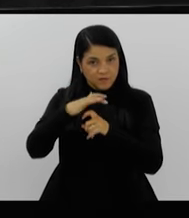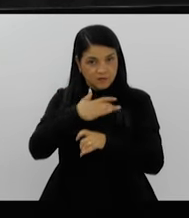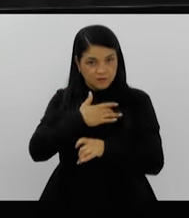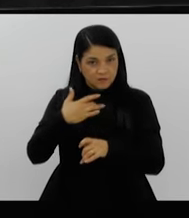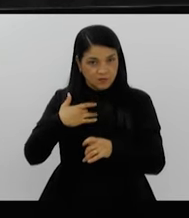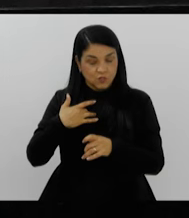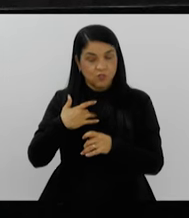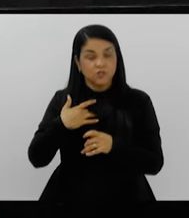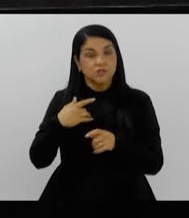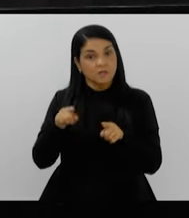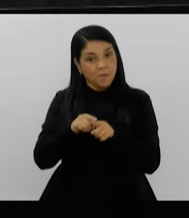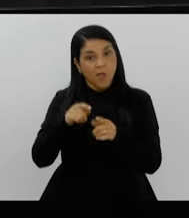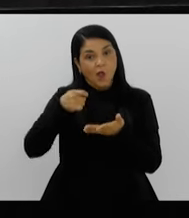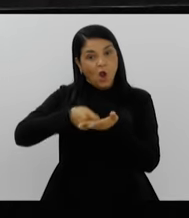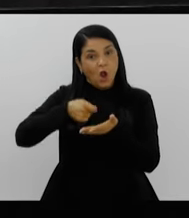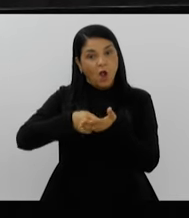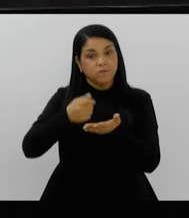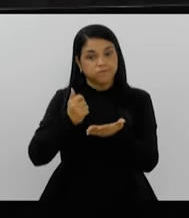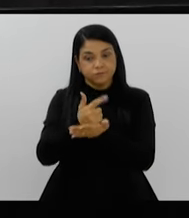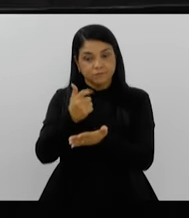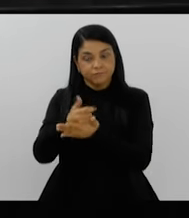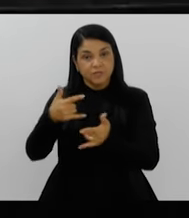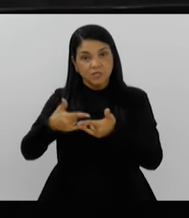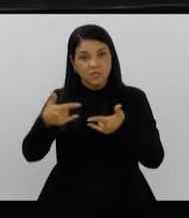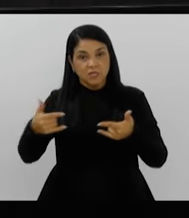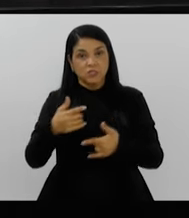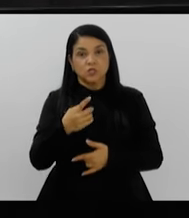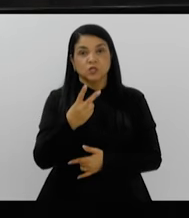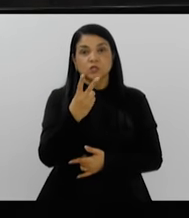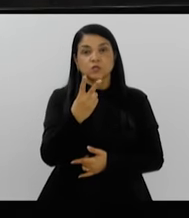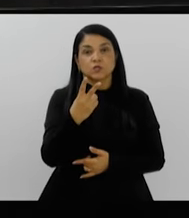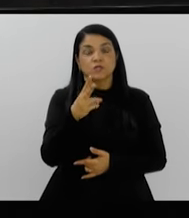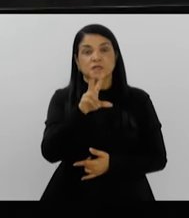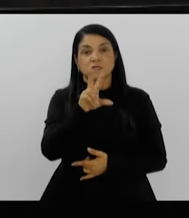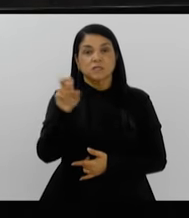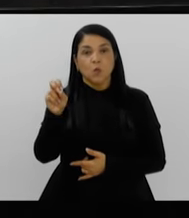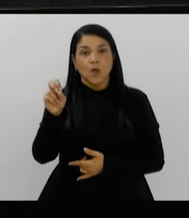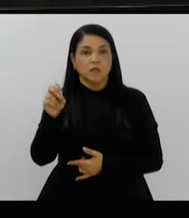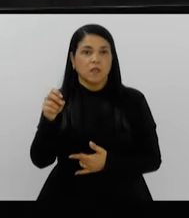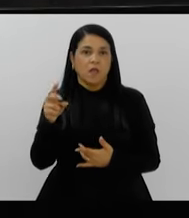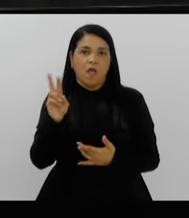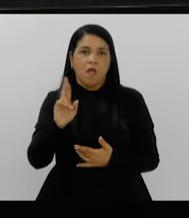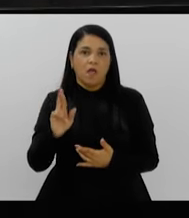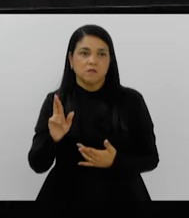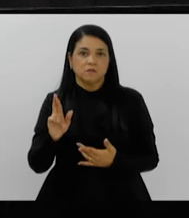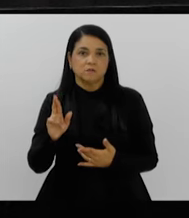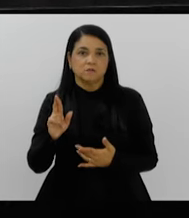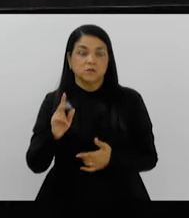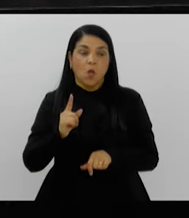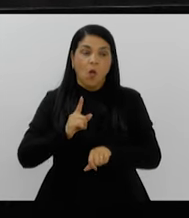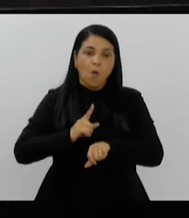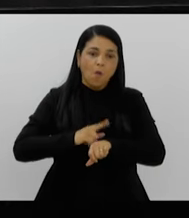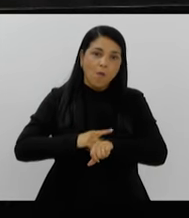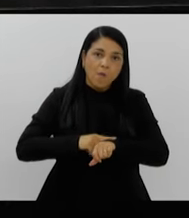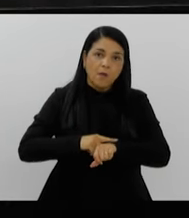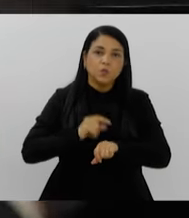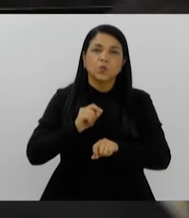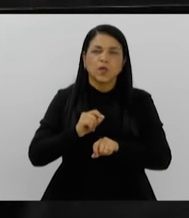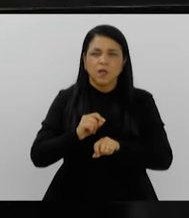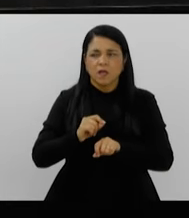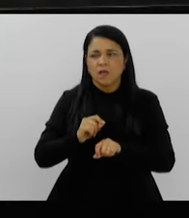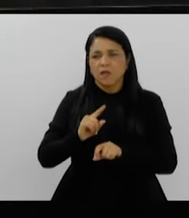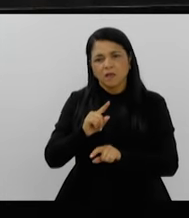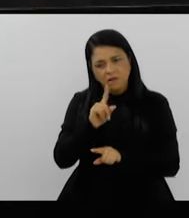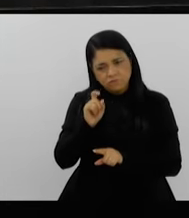cobra ingresso que varia de 250 a 500 e tantos reais. Então, seria o momento de dizer, será